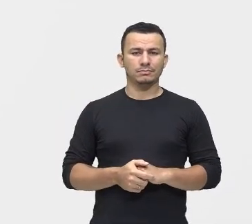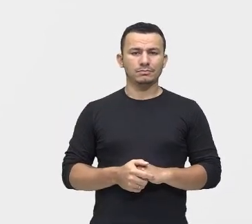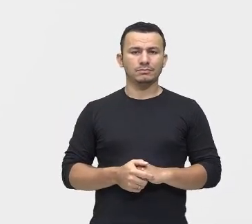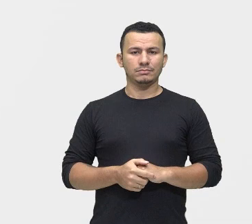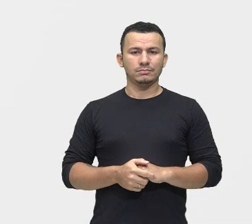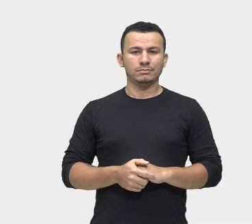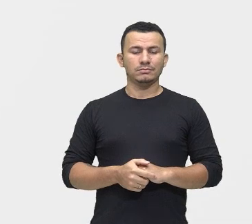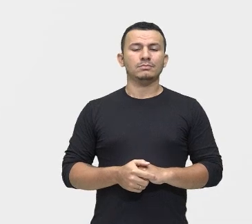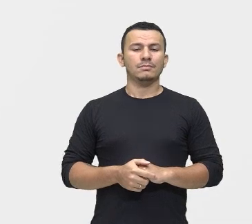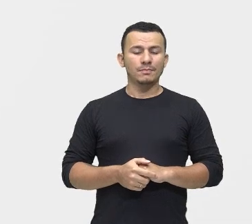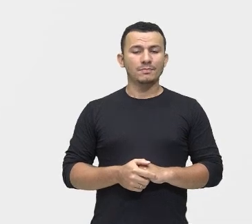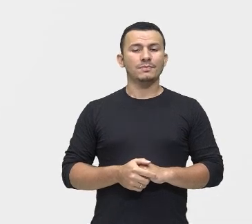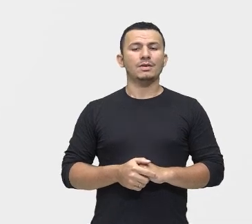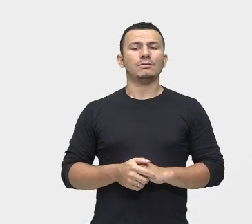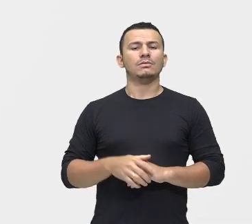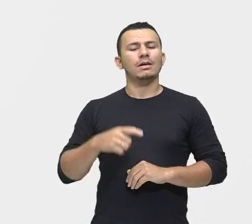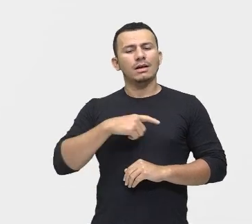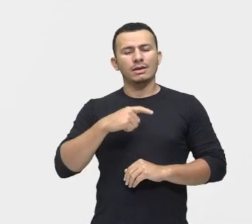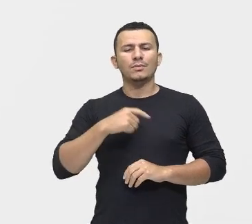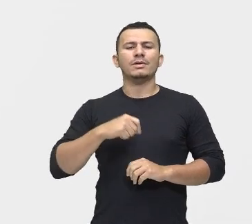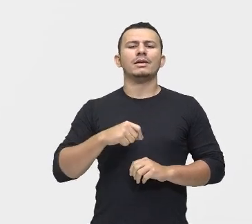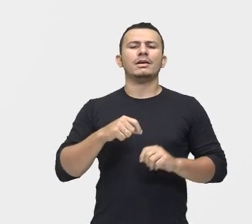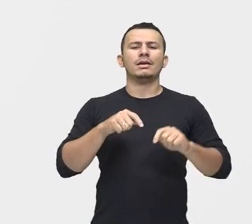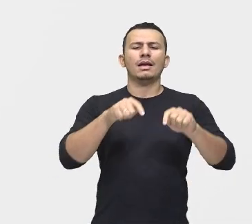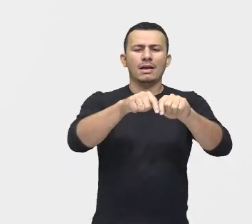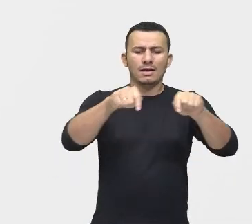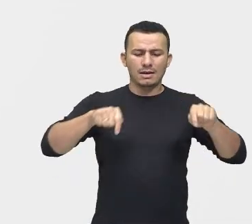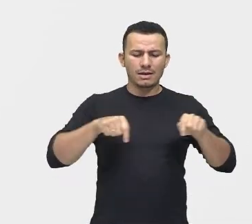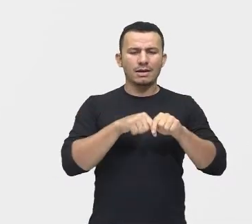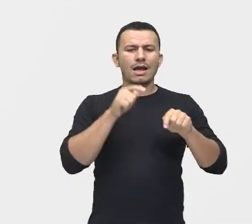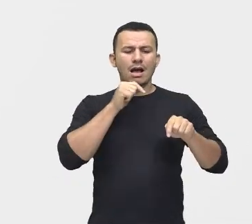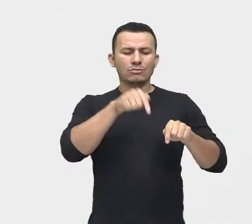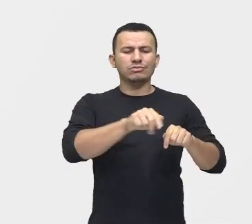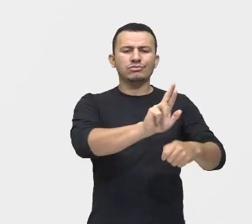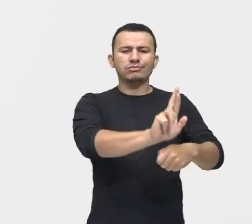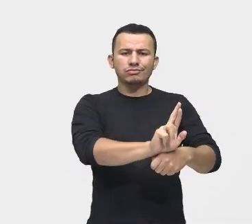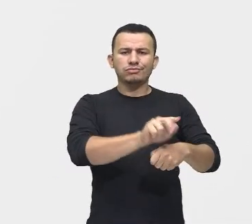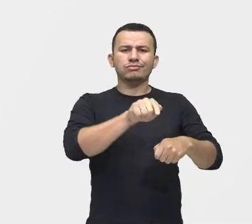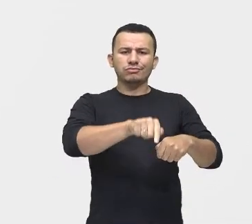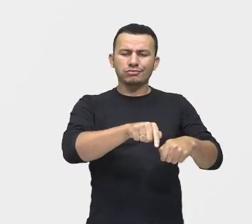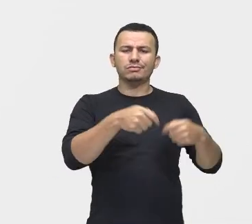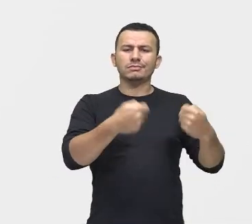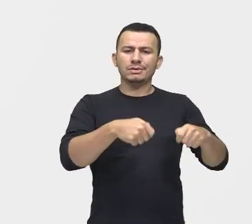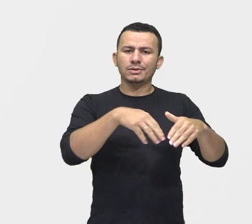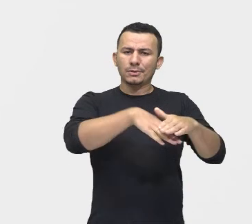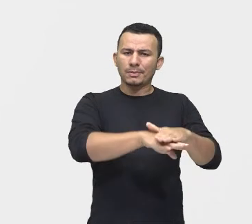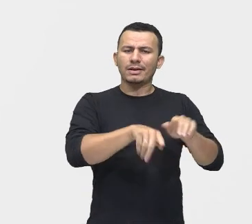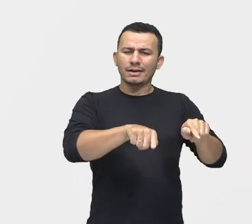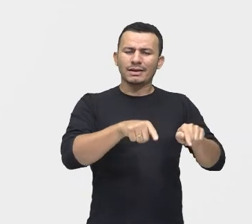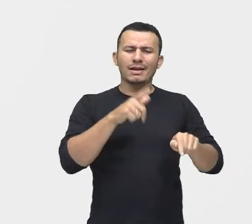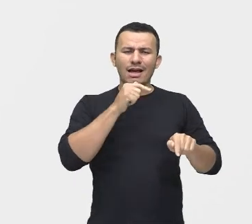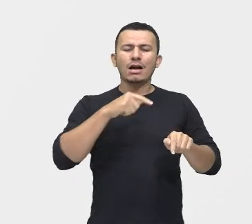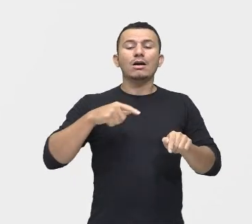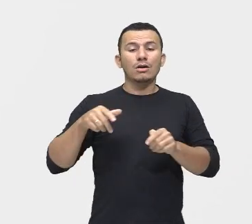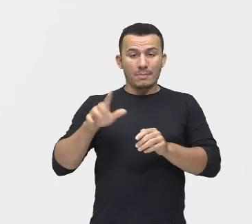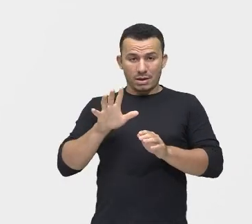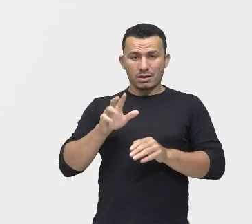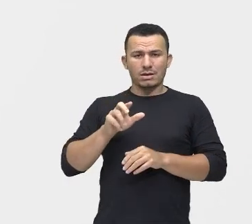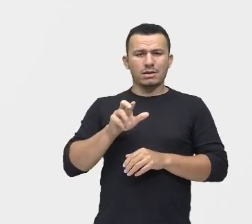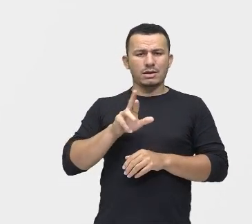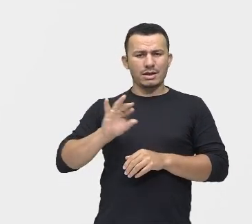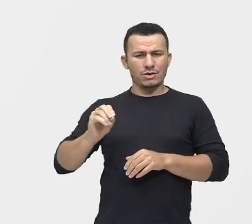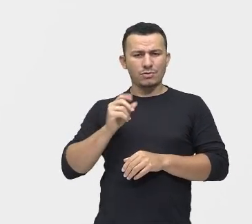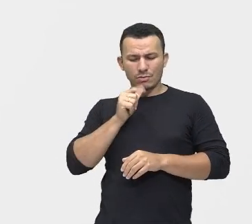queda de água, então você tem que represar o rio, né? Como se o rio tem o seu percurso